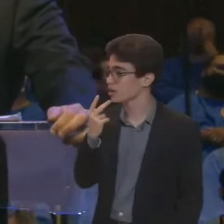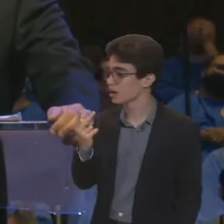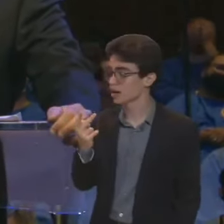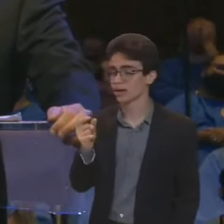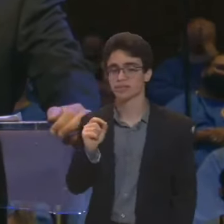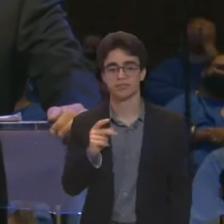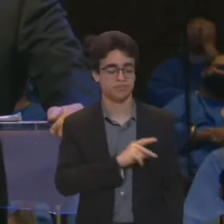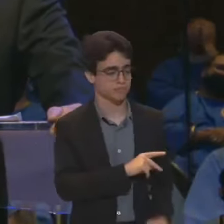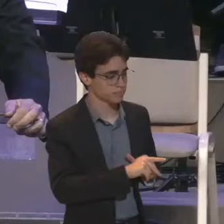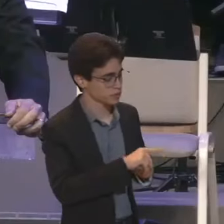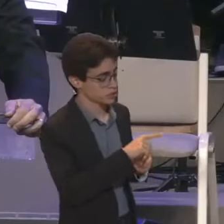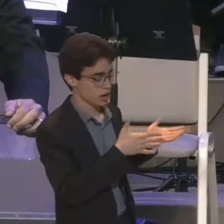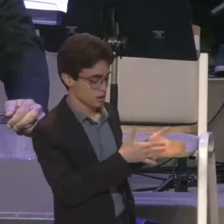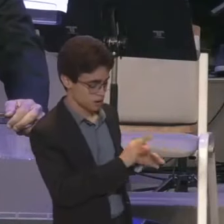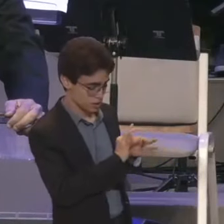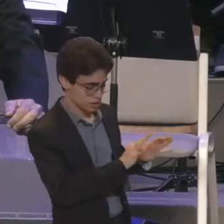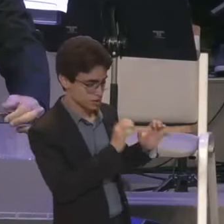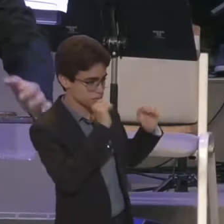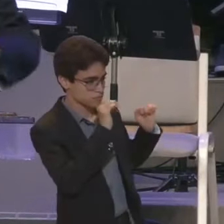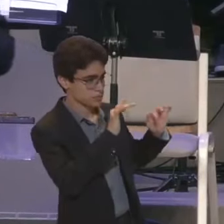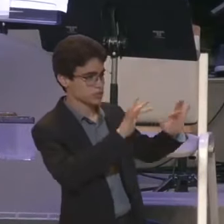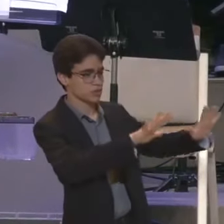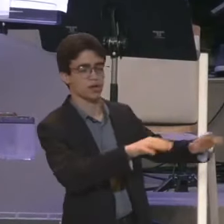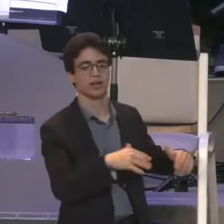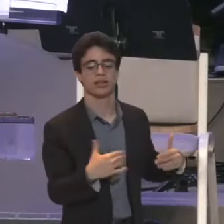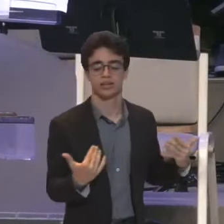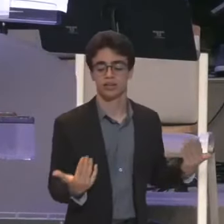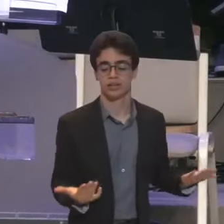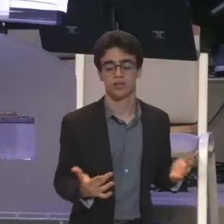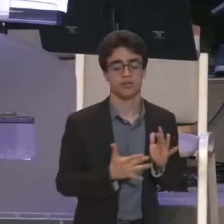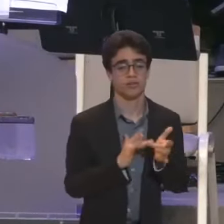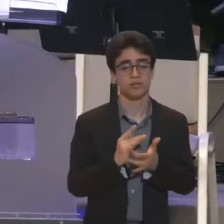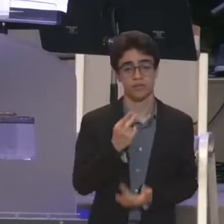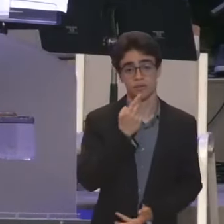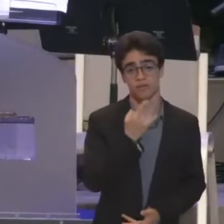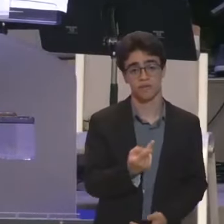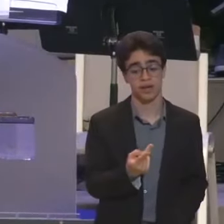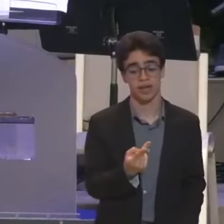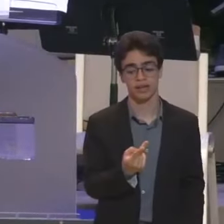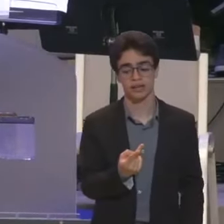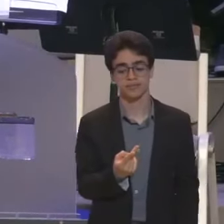outras pessoas. Jesus estava deixando claro que na